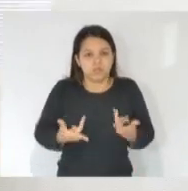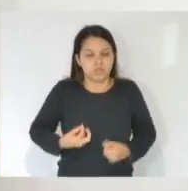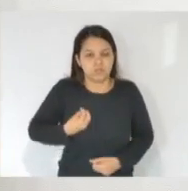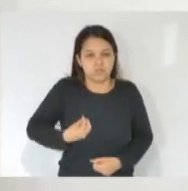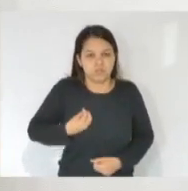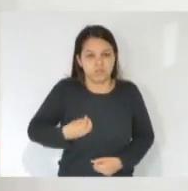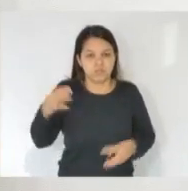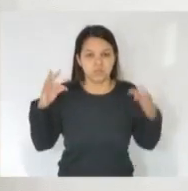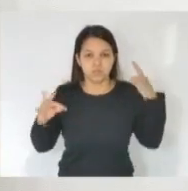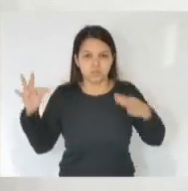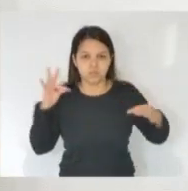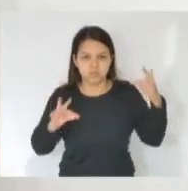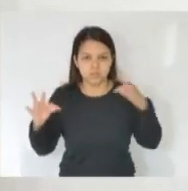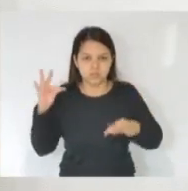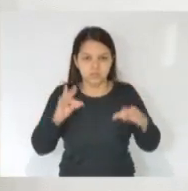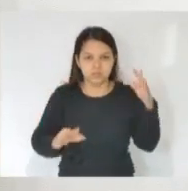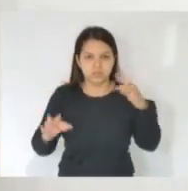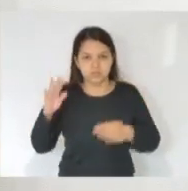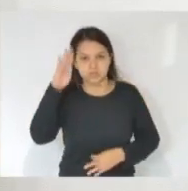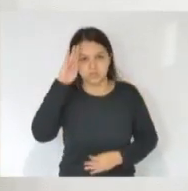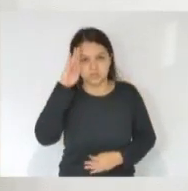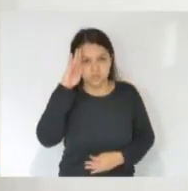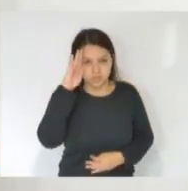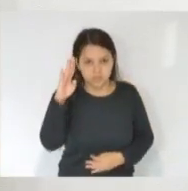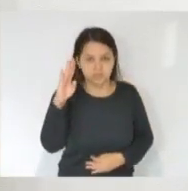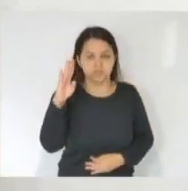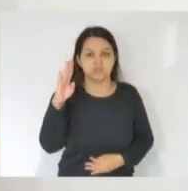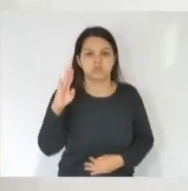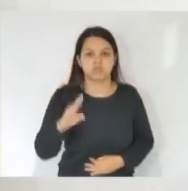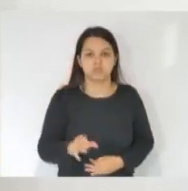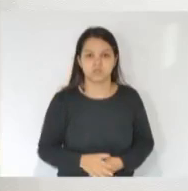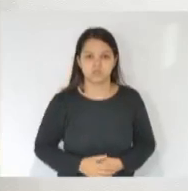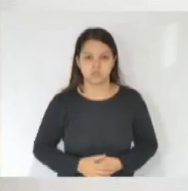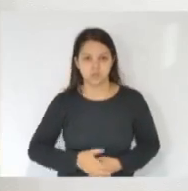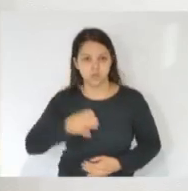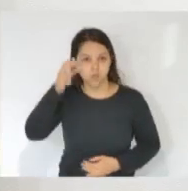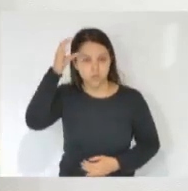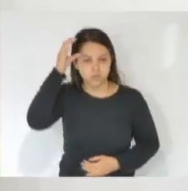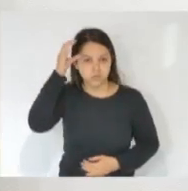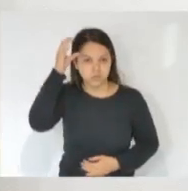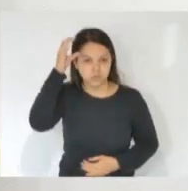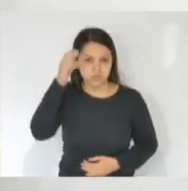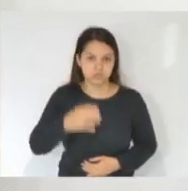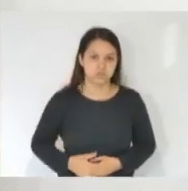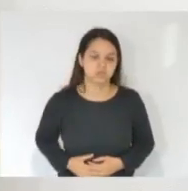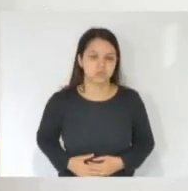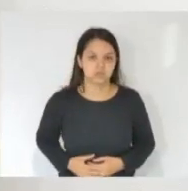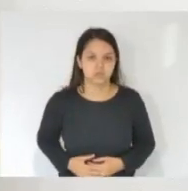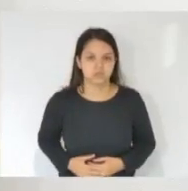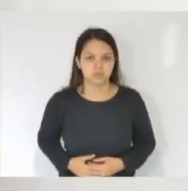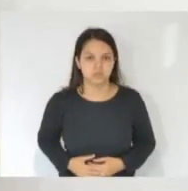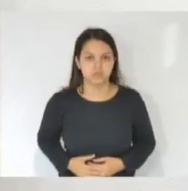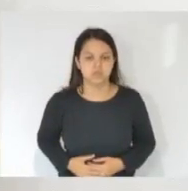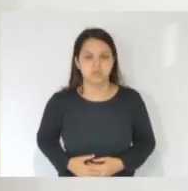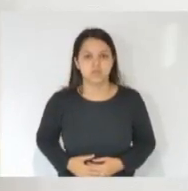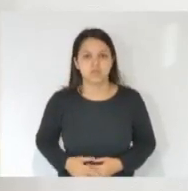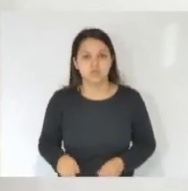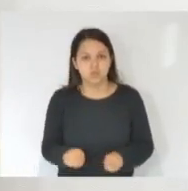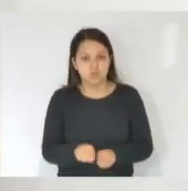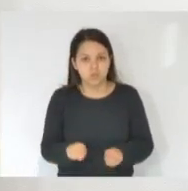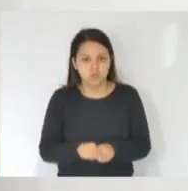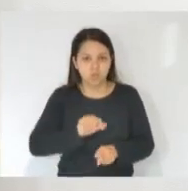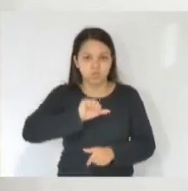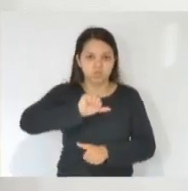turismo e, acima de tudo, em conceito, ela se refaz todos os dias em inovação,